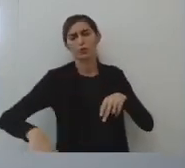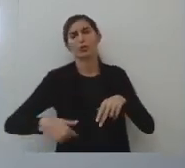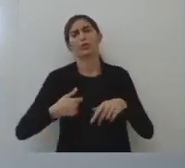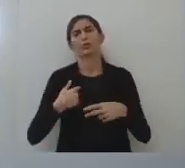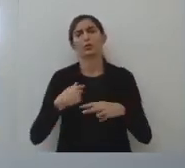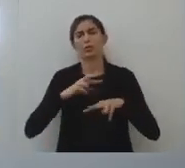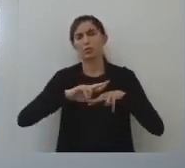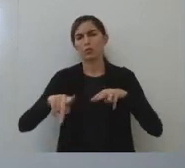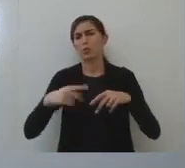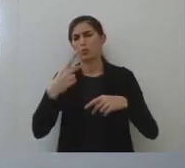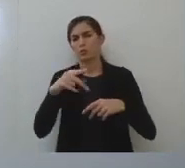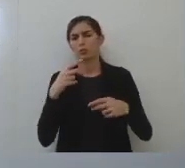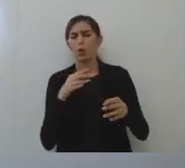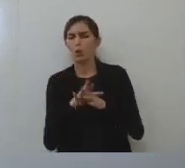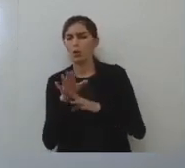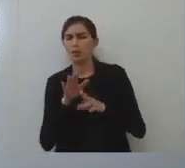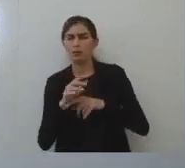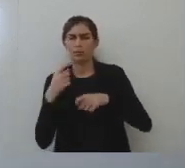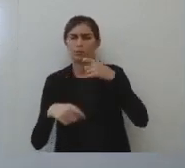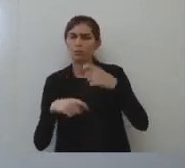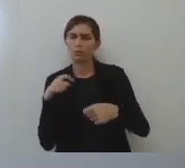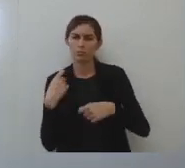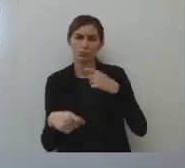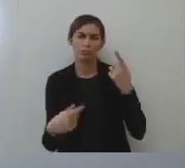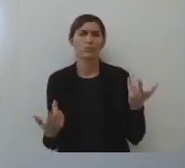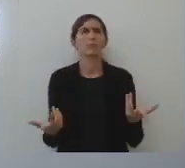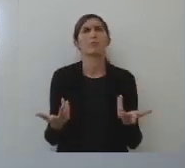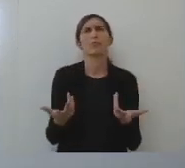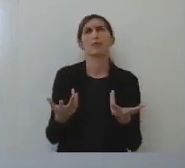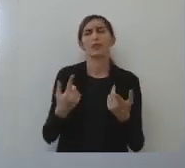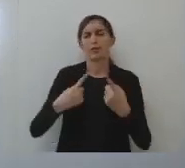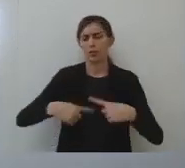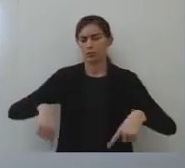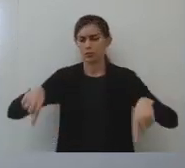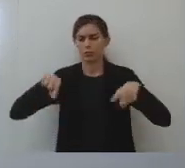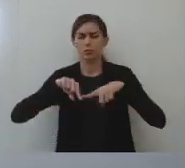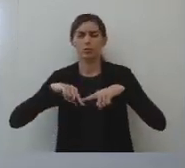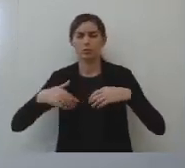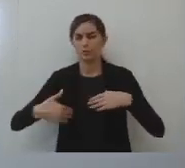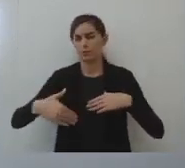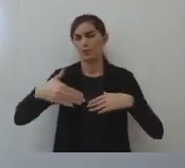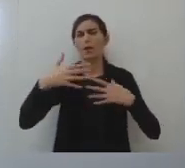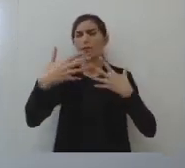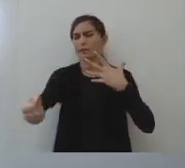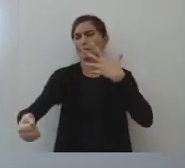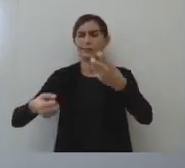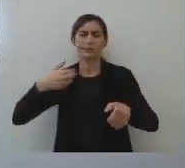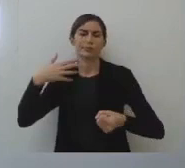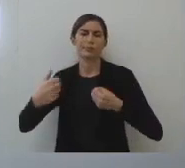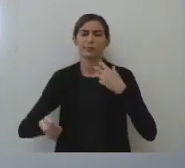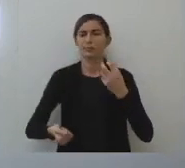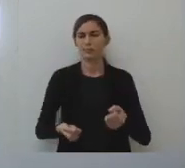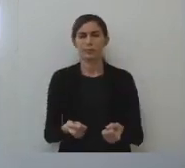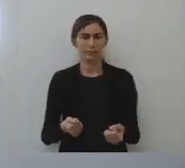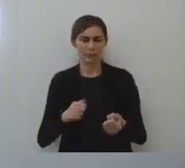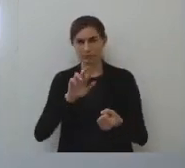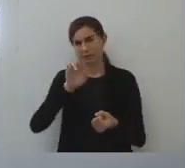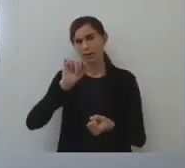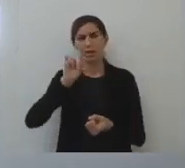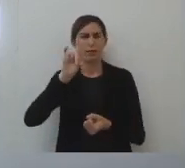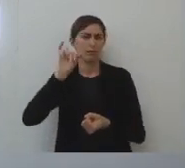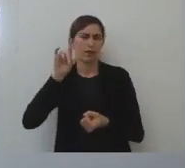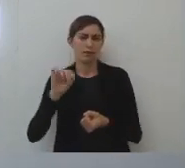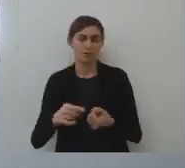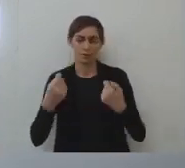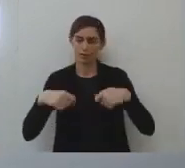ou por conta da sua orientação sexual, que a gente vai aceitar essa realidade do jeito que a gente é.